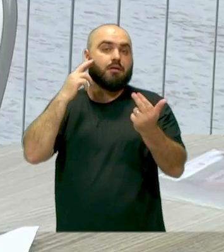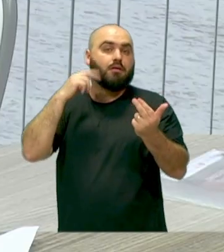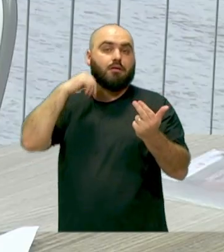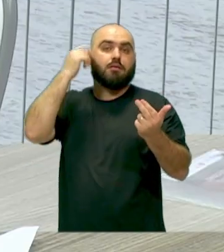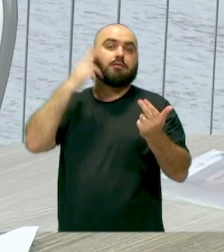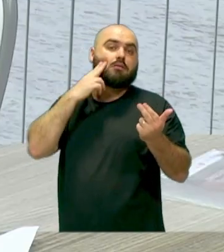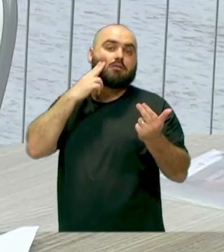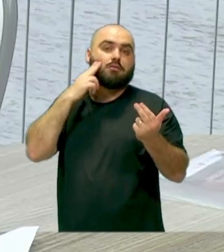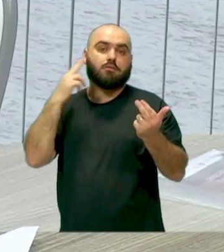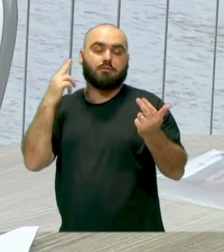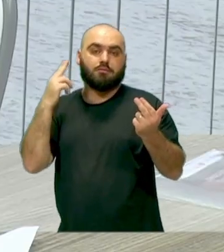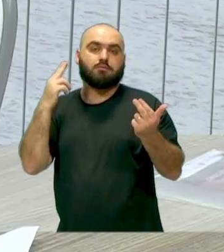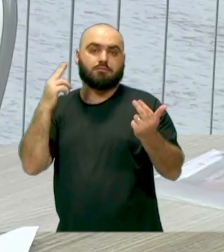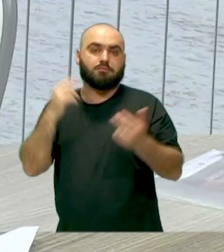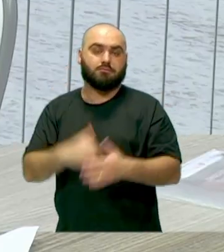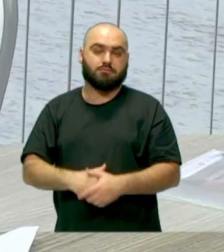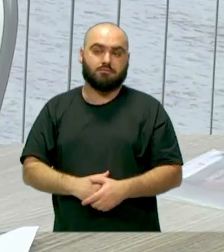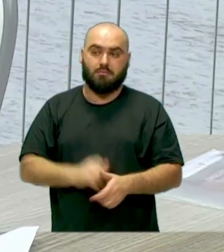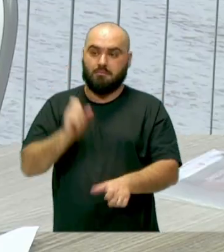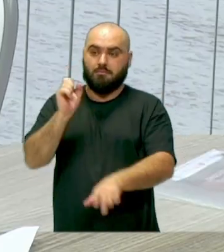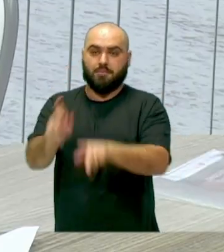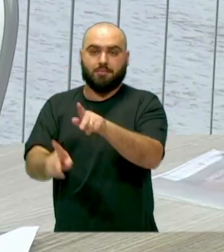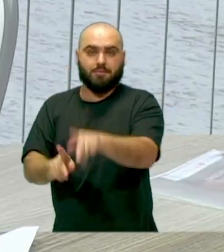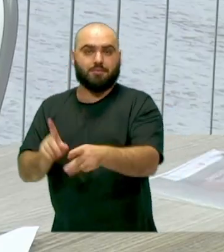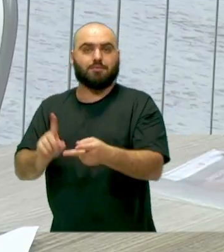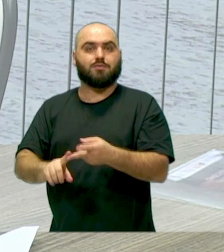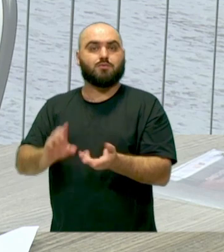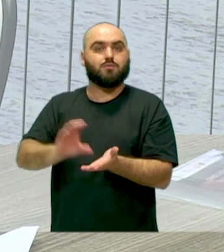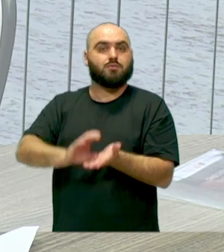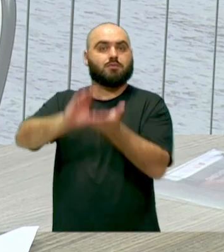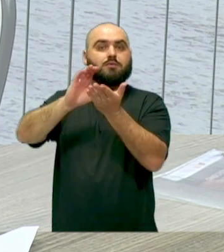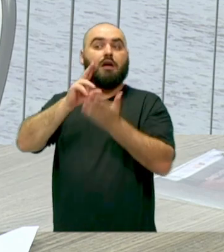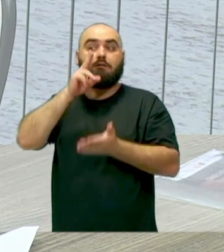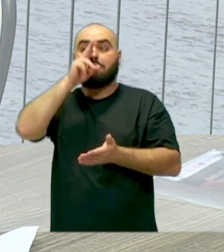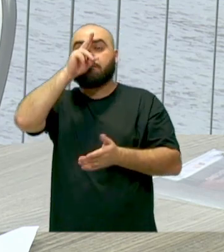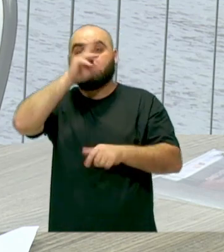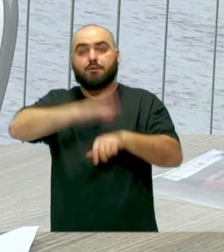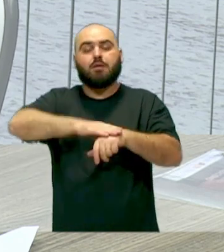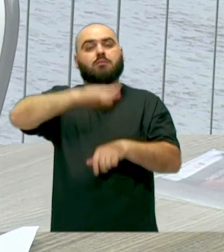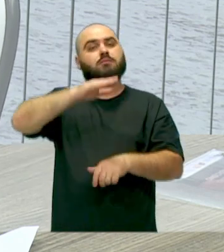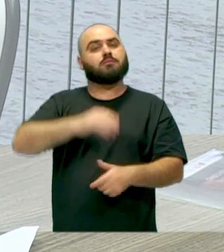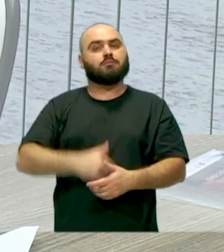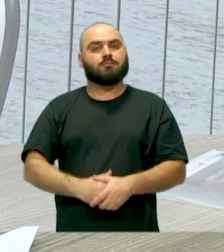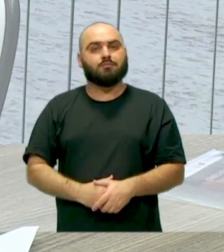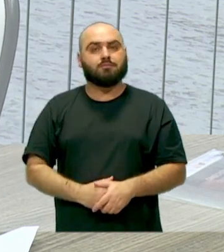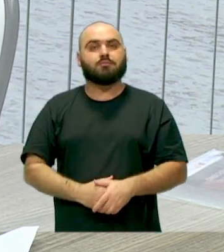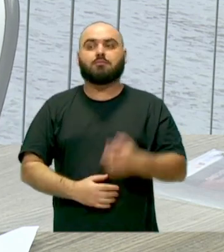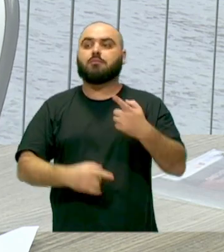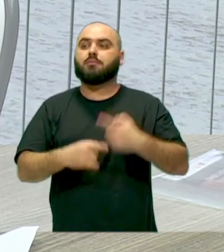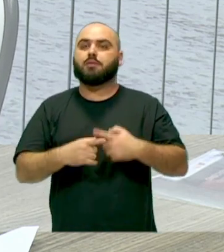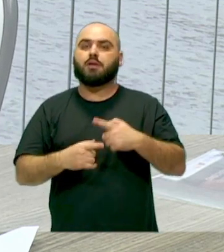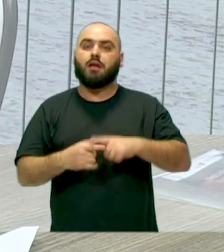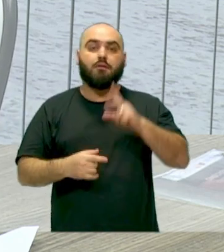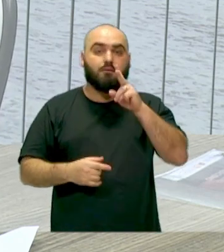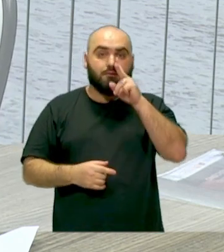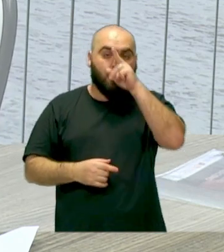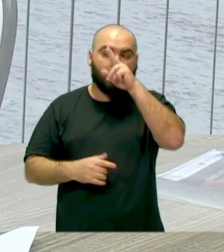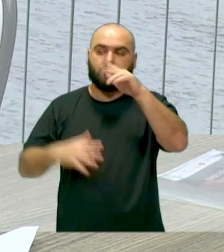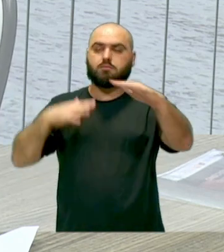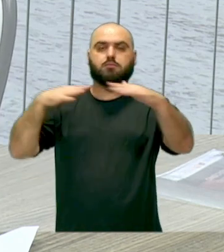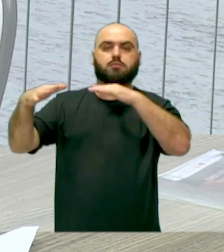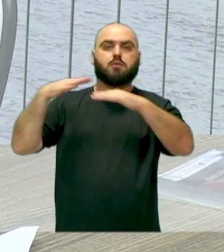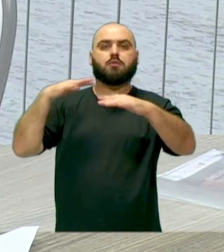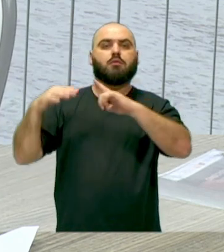para essa população. O Conselho ficou mais forte, porque ficou com a força dos